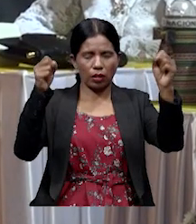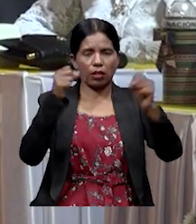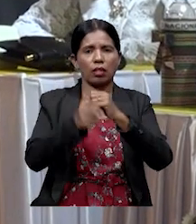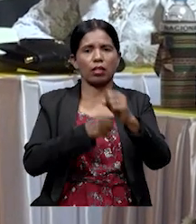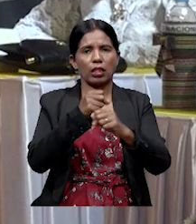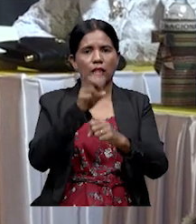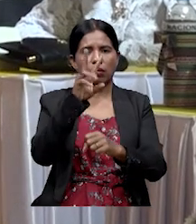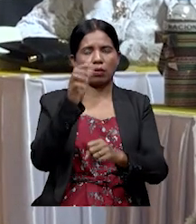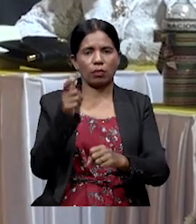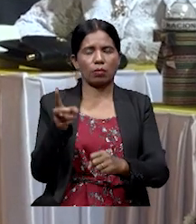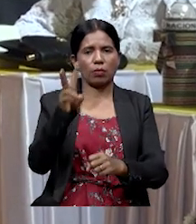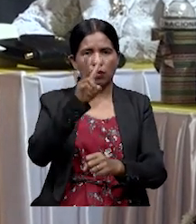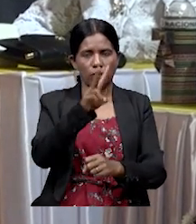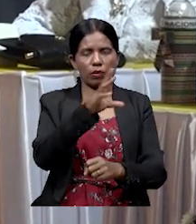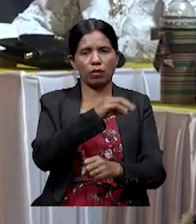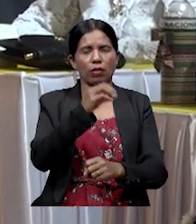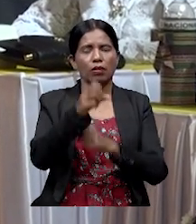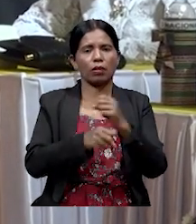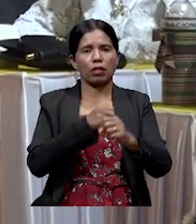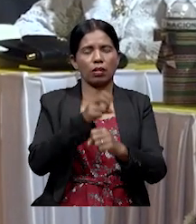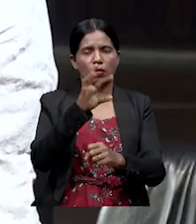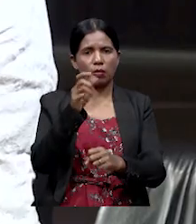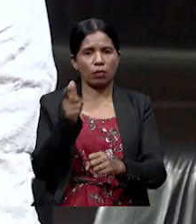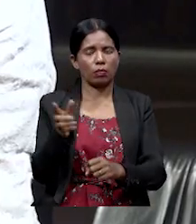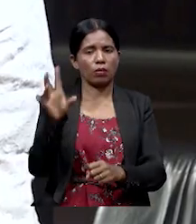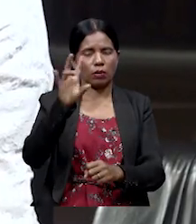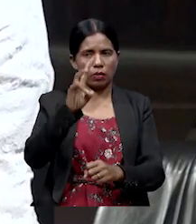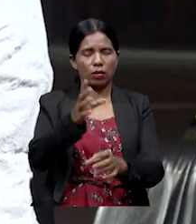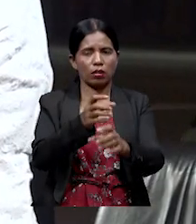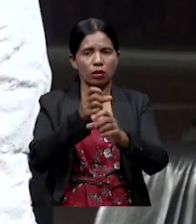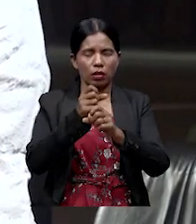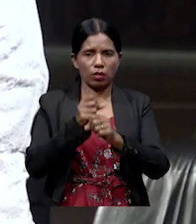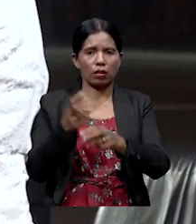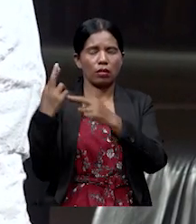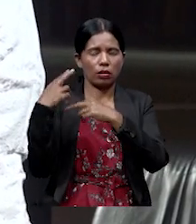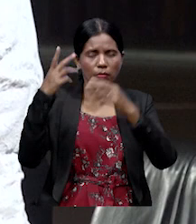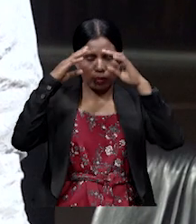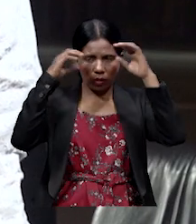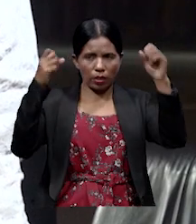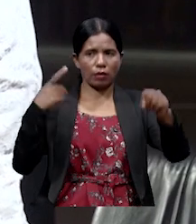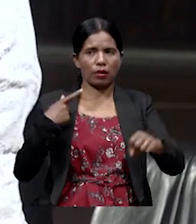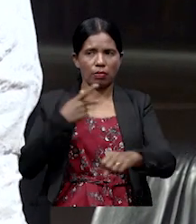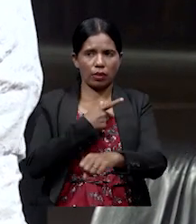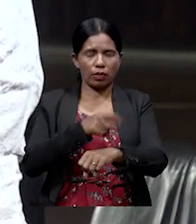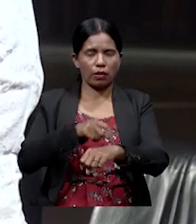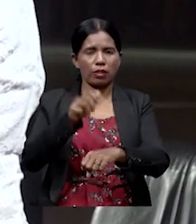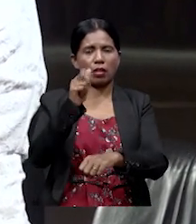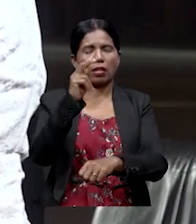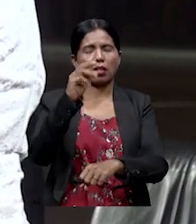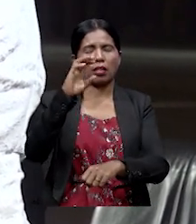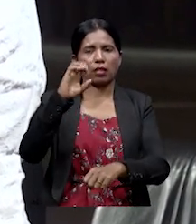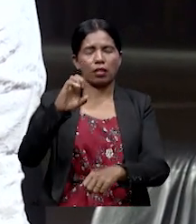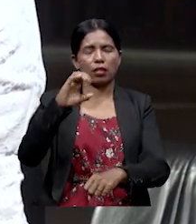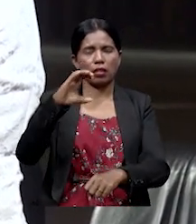tin ringrua ruanu singrua, to ringrua ruanu singhitu hafo in simu poste usi Presidente Parlamento Nacional, Aniceto Longuinhos